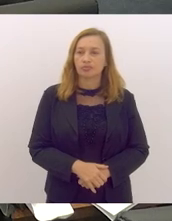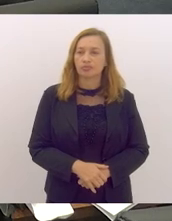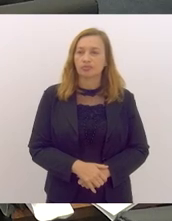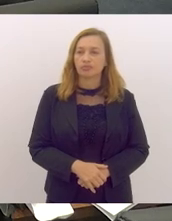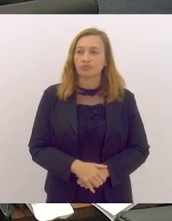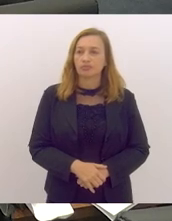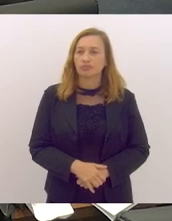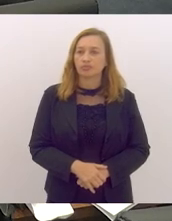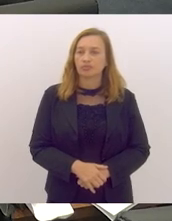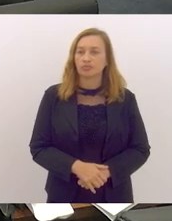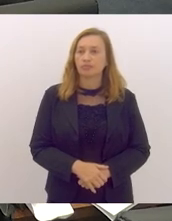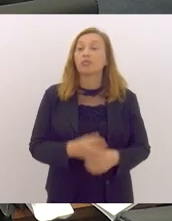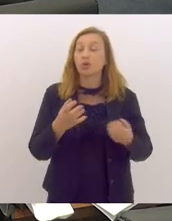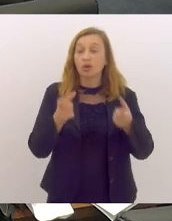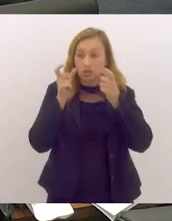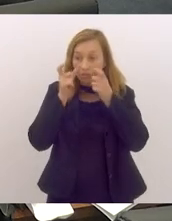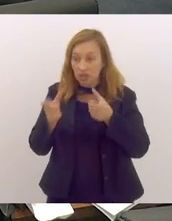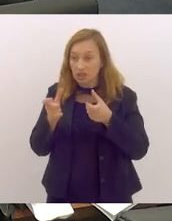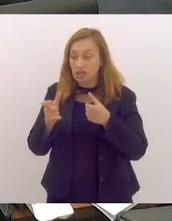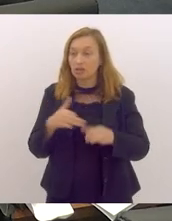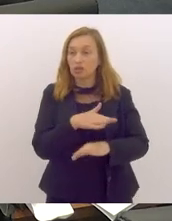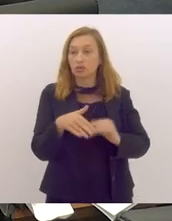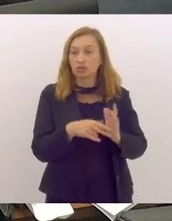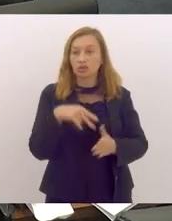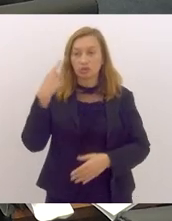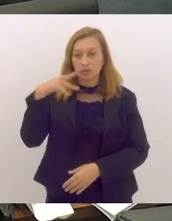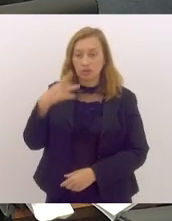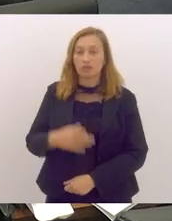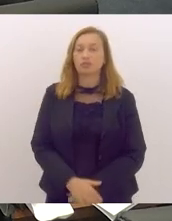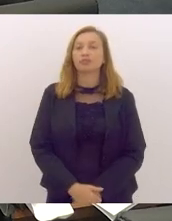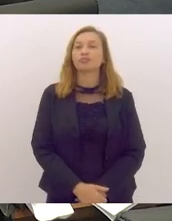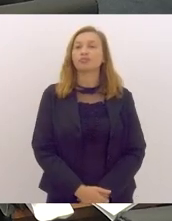Bem, eu quero chamar a atenção dos senhores parlamentares.